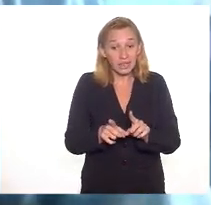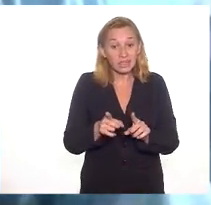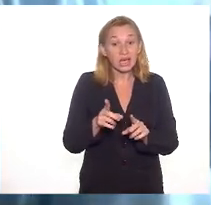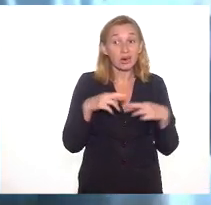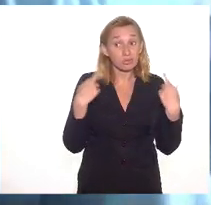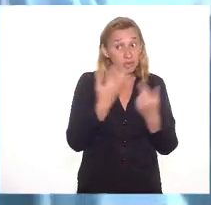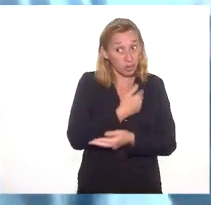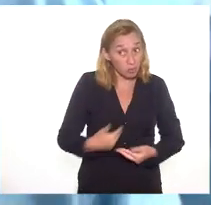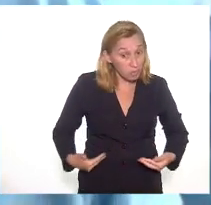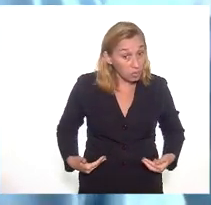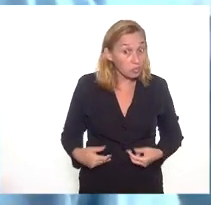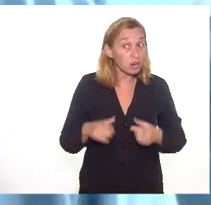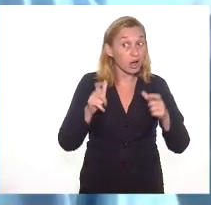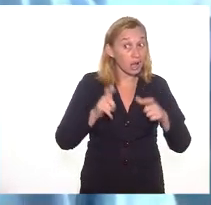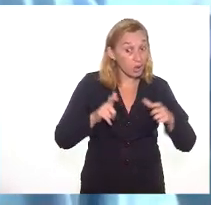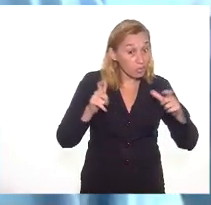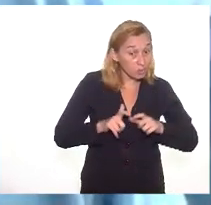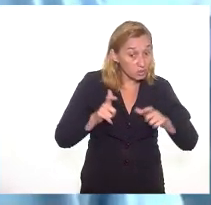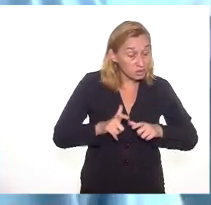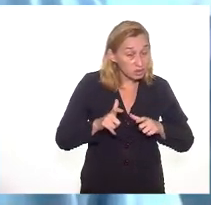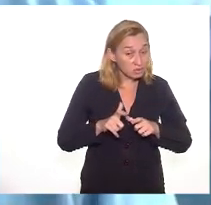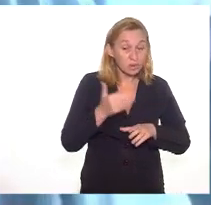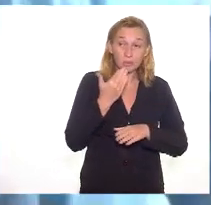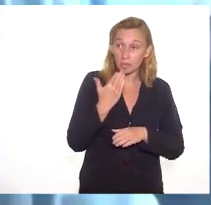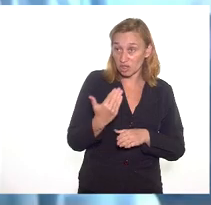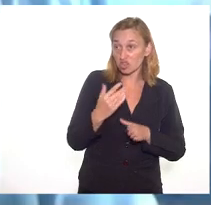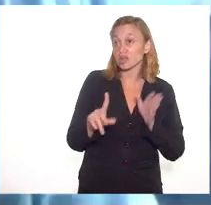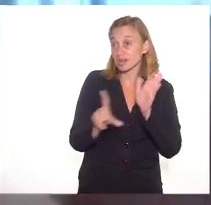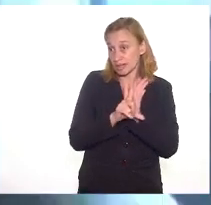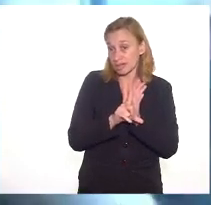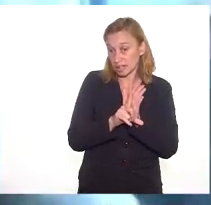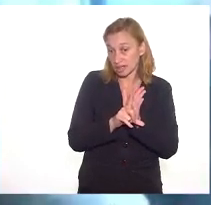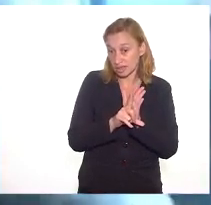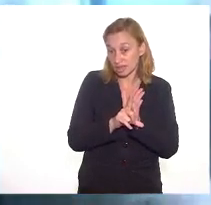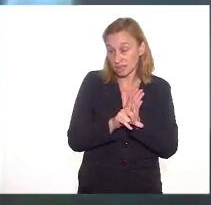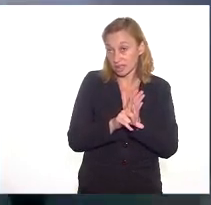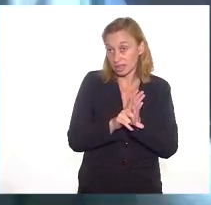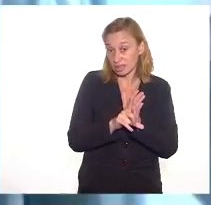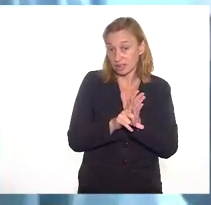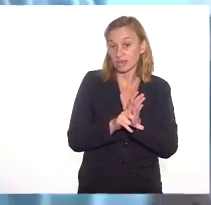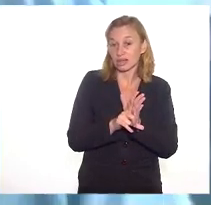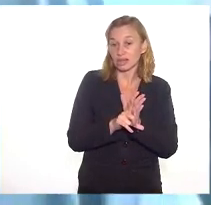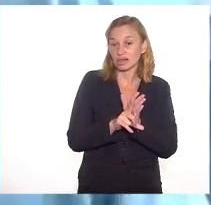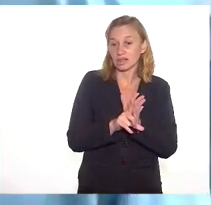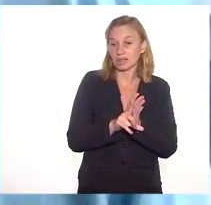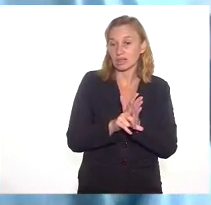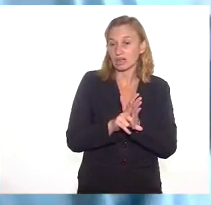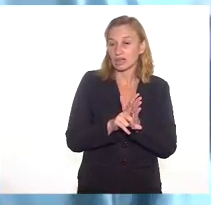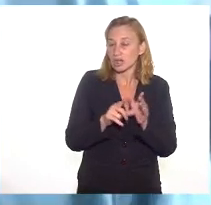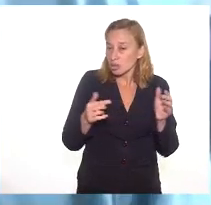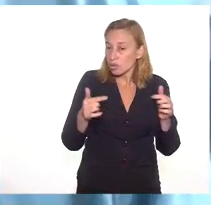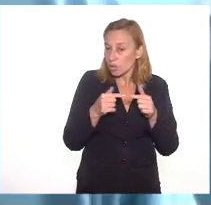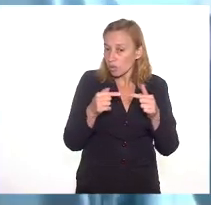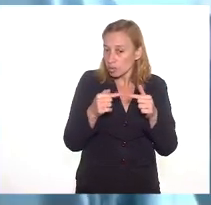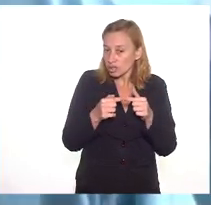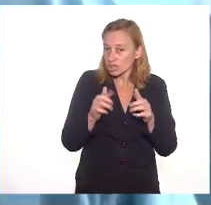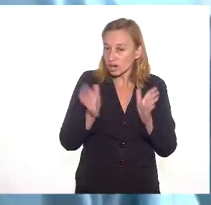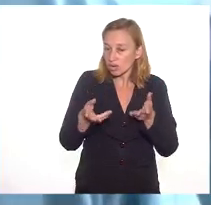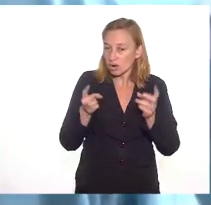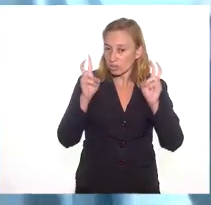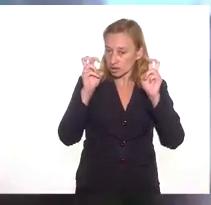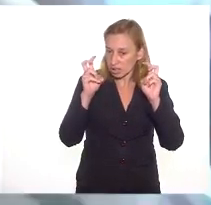pública aonde foi sugerida essa lei e que cruza com o tema dessa que a gente está